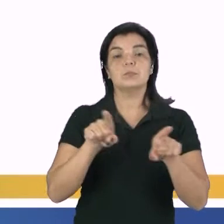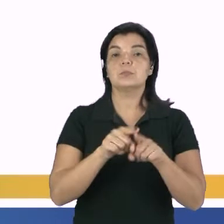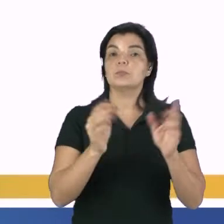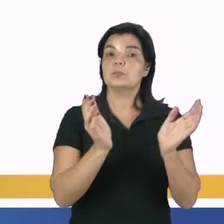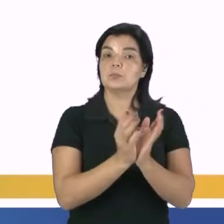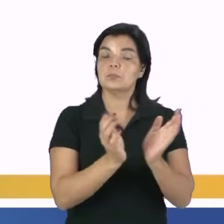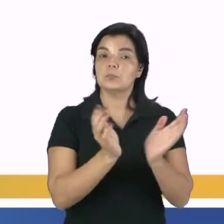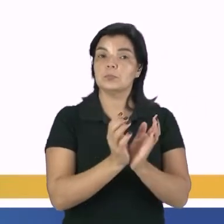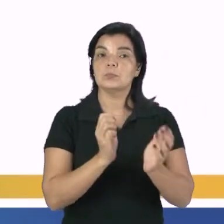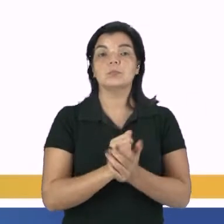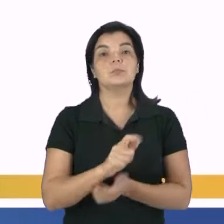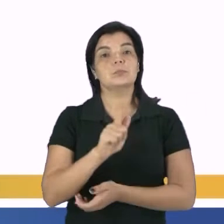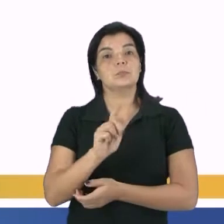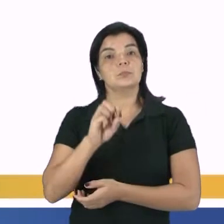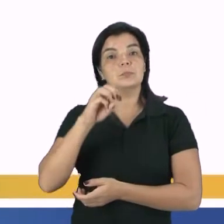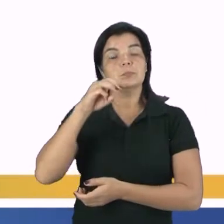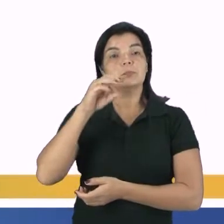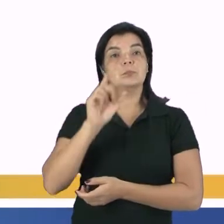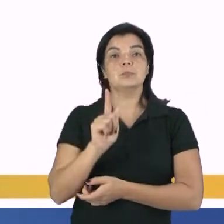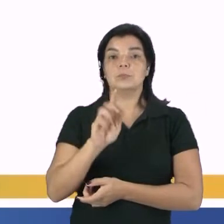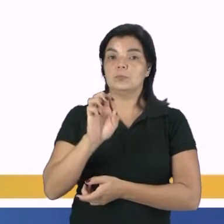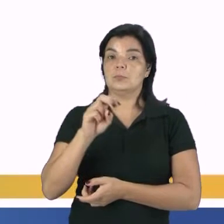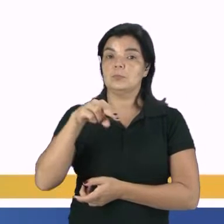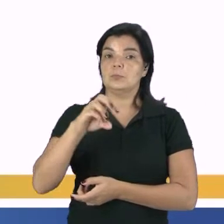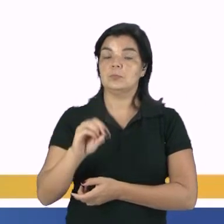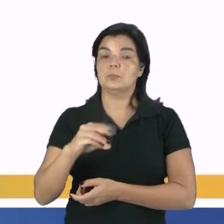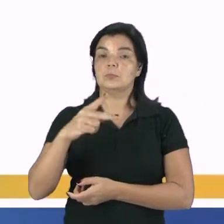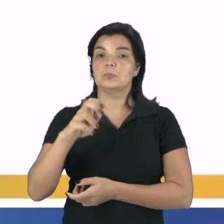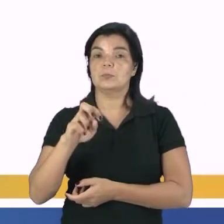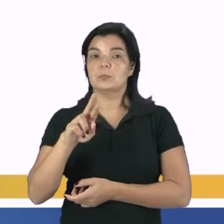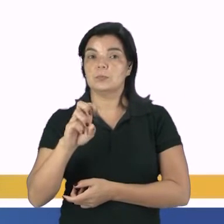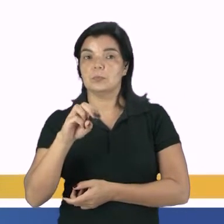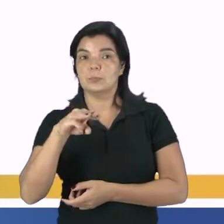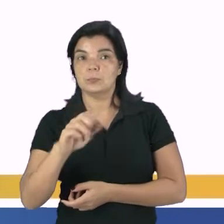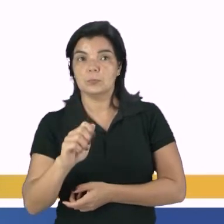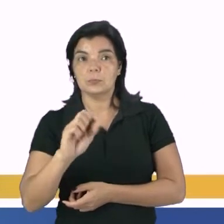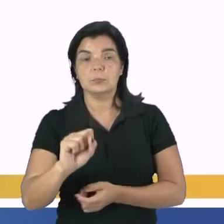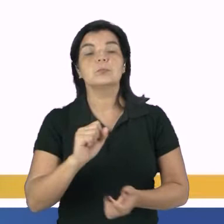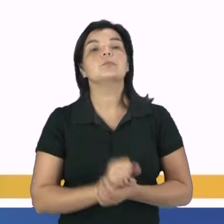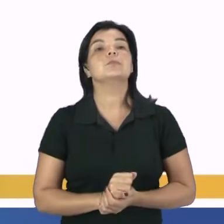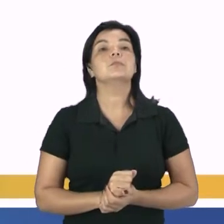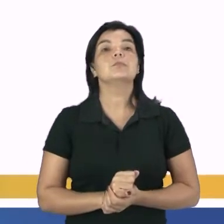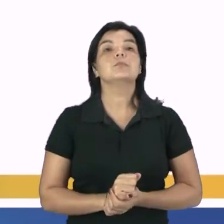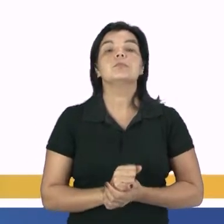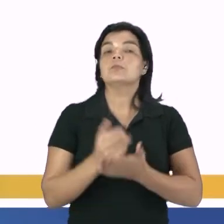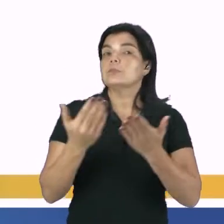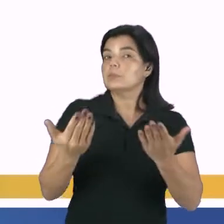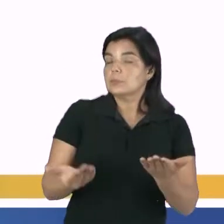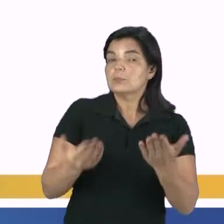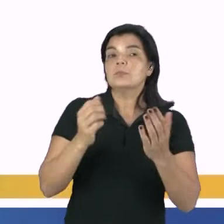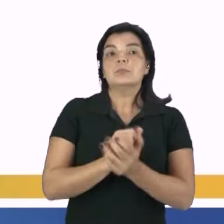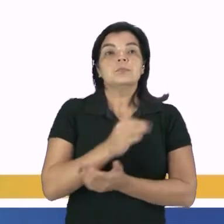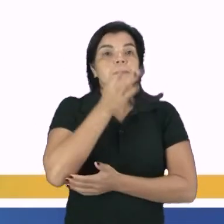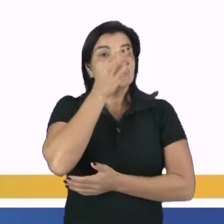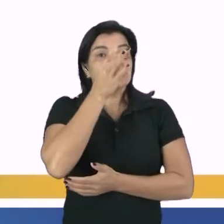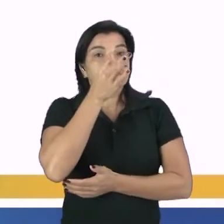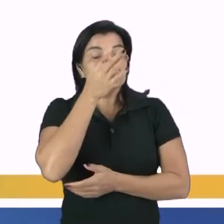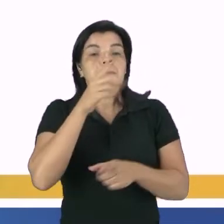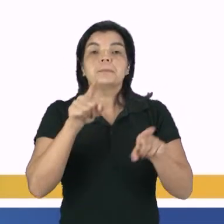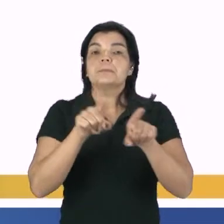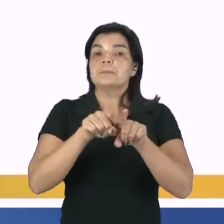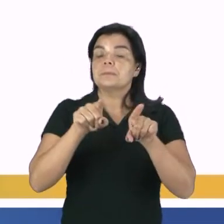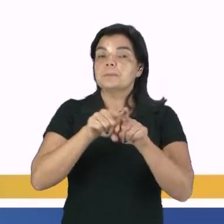das gimnospermas, porque apresentam já a estrutura de semente. E, além de flores e sementes,